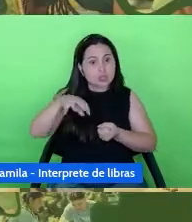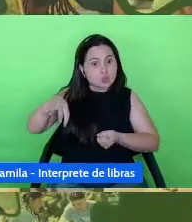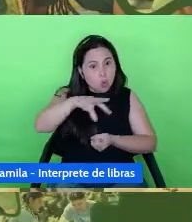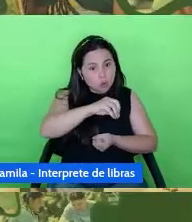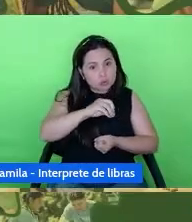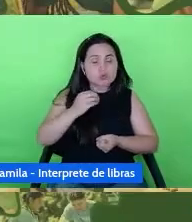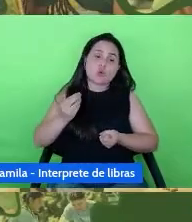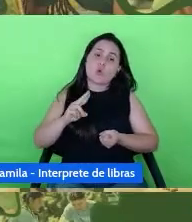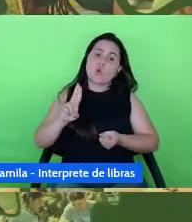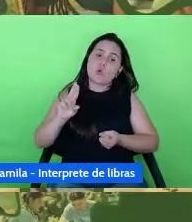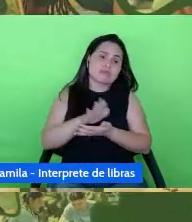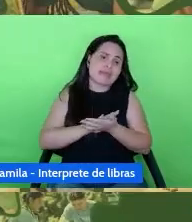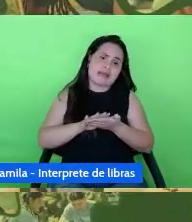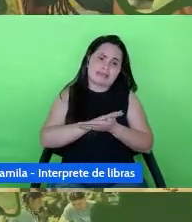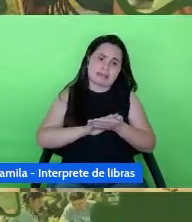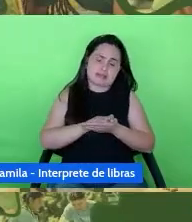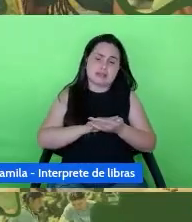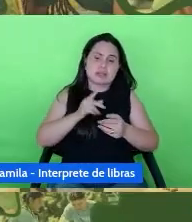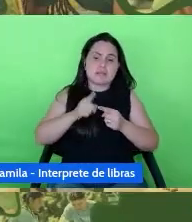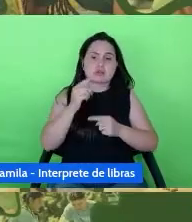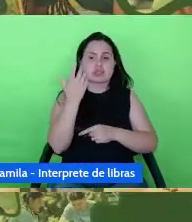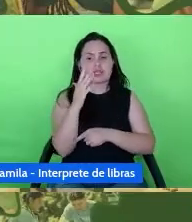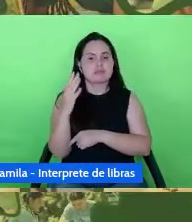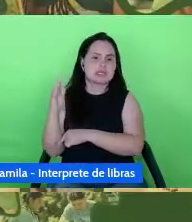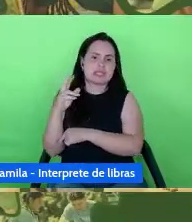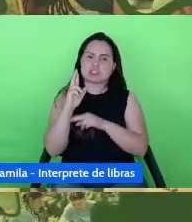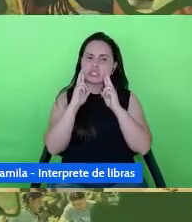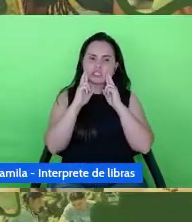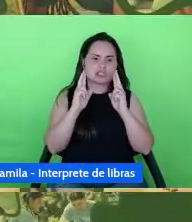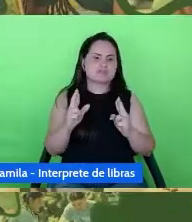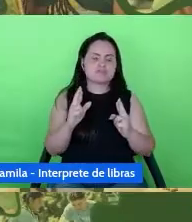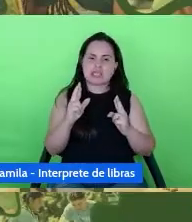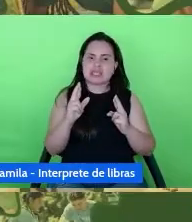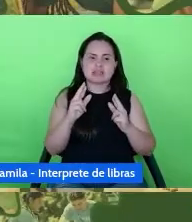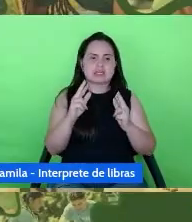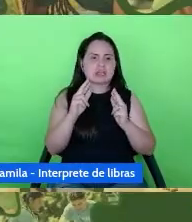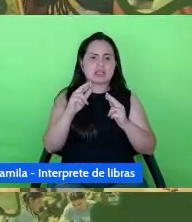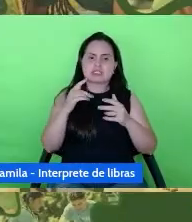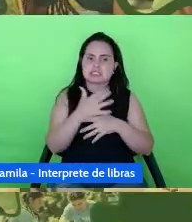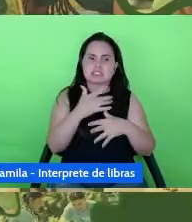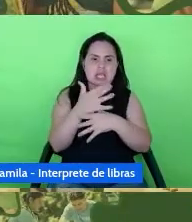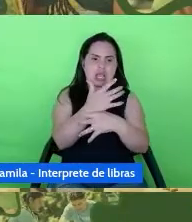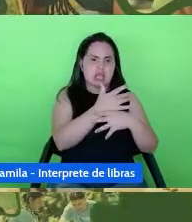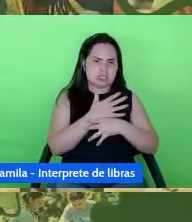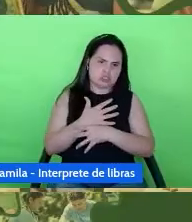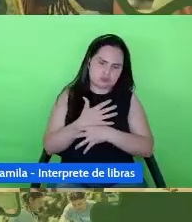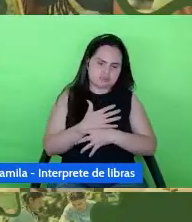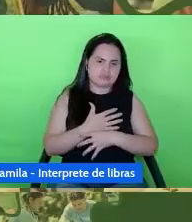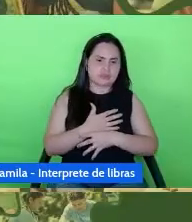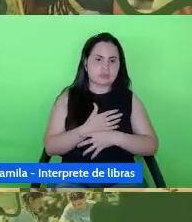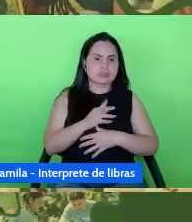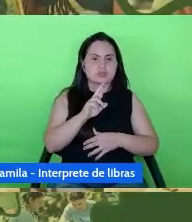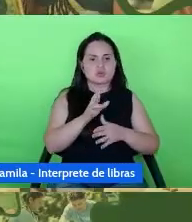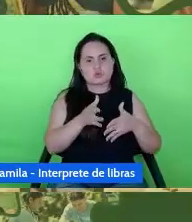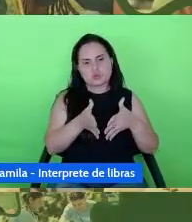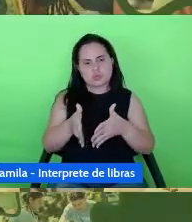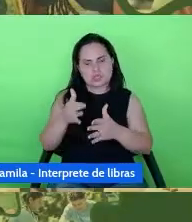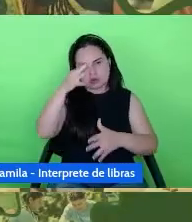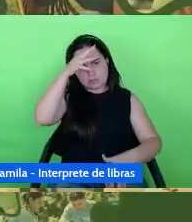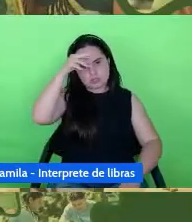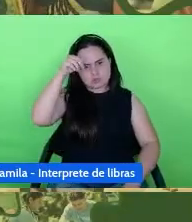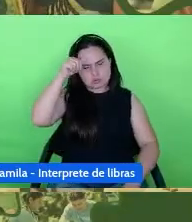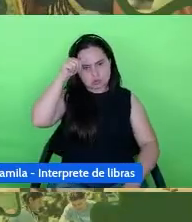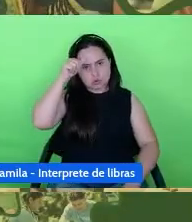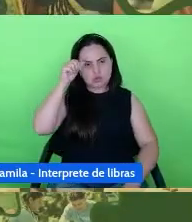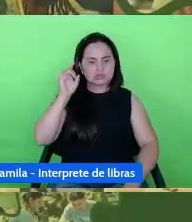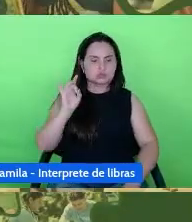tá? Porque o meio ambiente não respeita fronteiras entre nações. O Rio Amazonas, só o Brasil não poluir o Rio